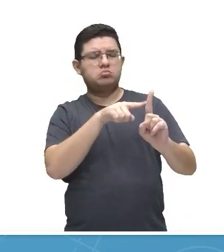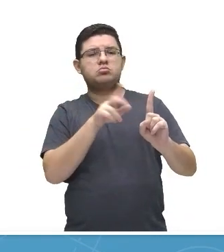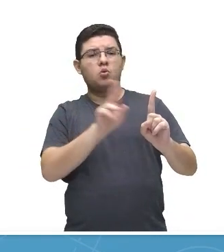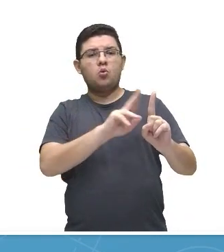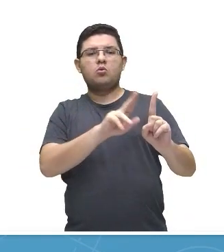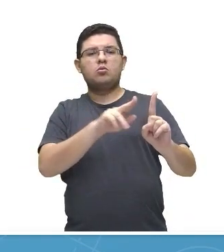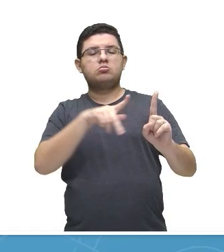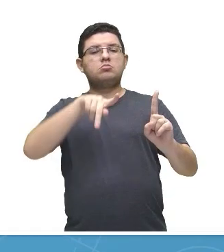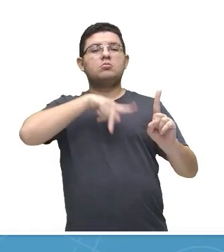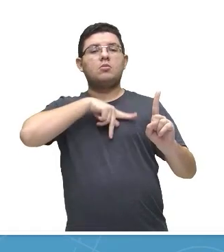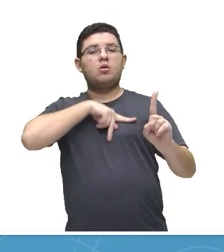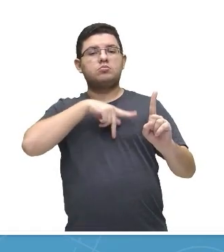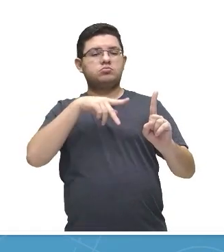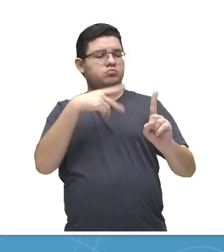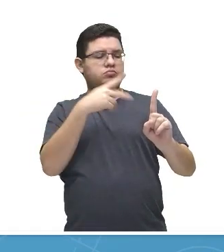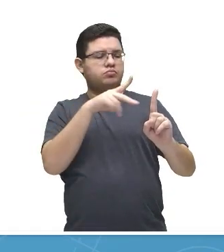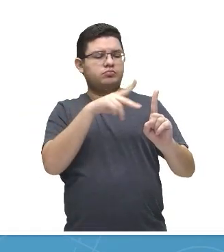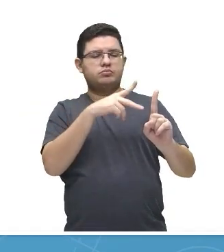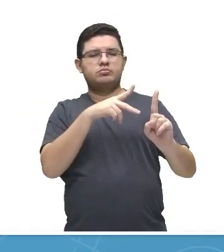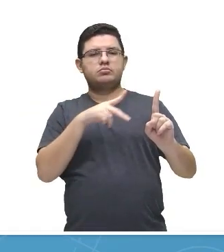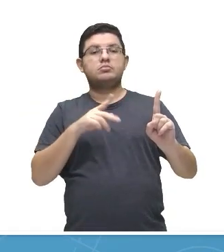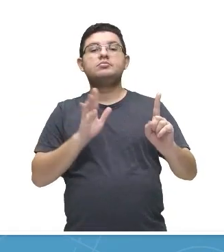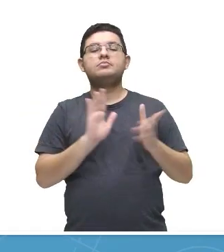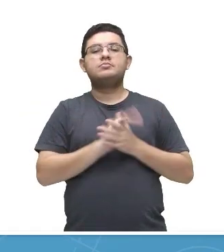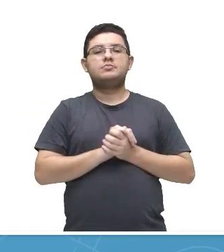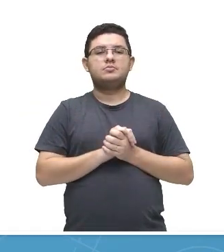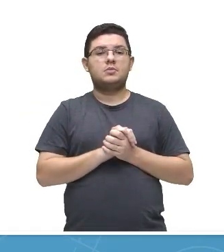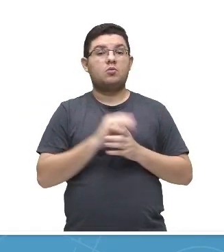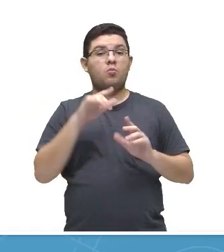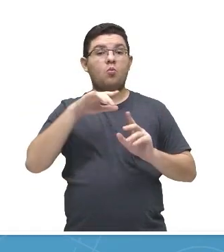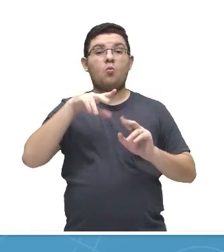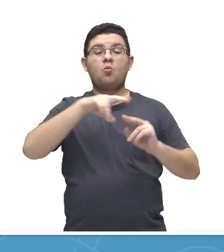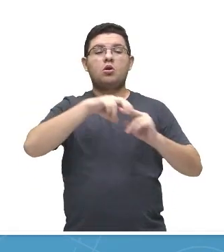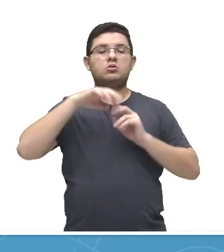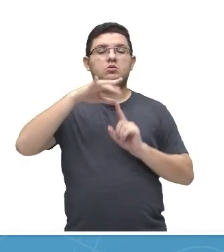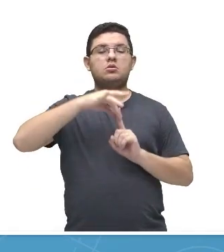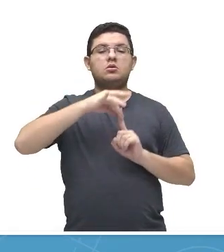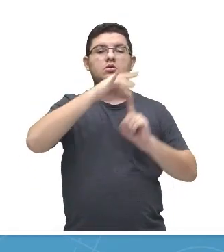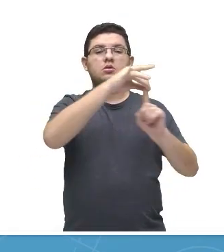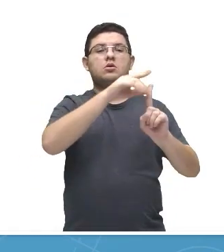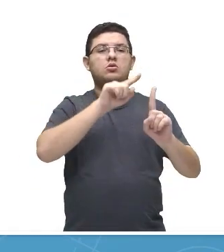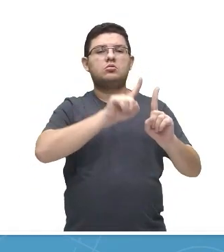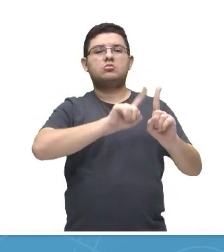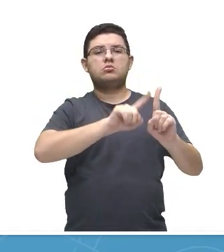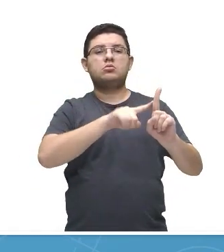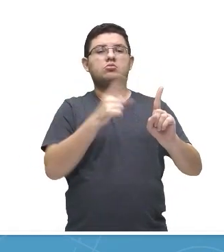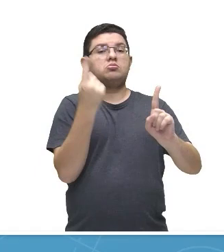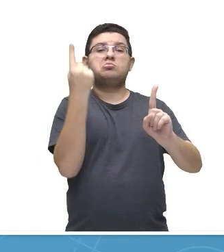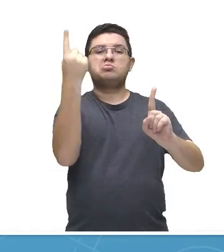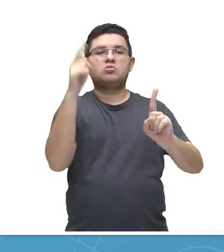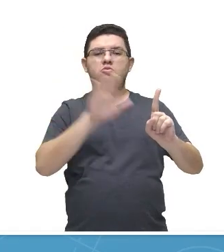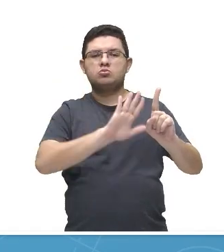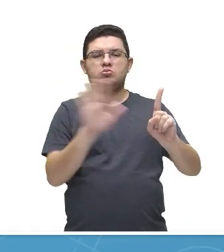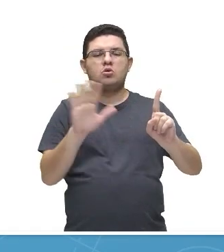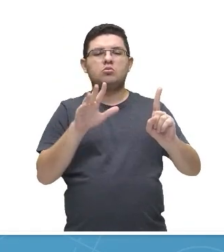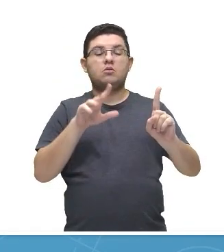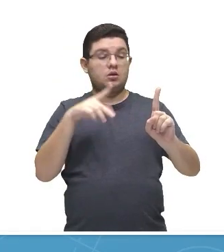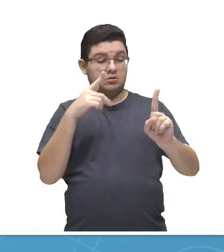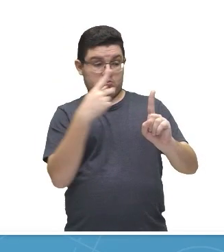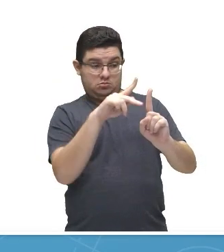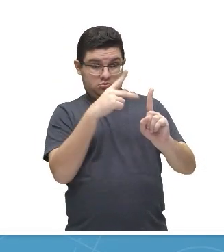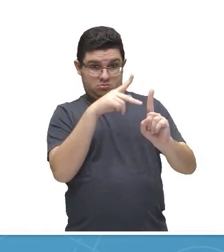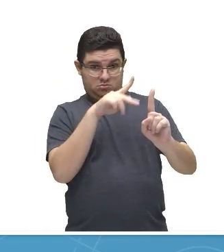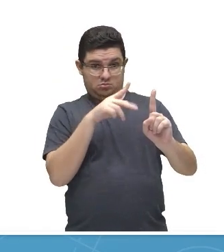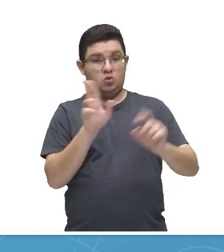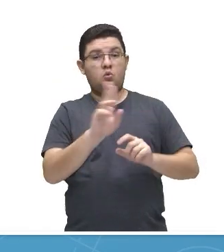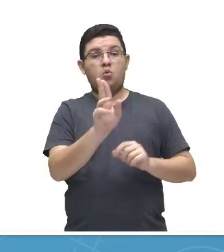Por quê? Porque eu destaquei dentre a espécie humana homem, certo? Então, eu destaquei este ser. Então, ele